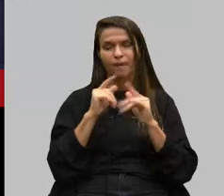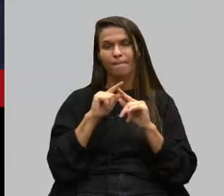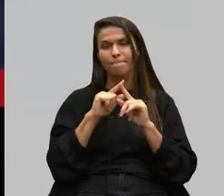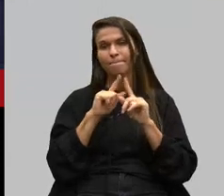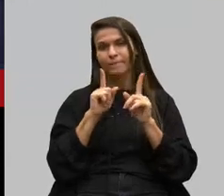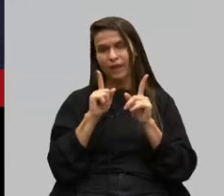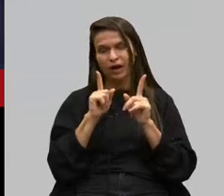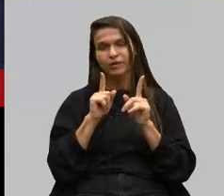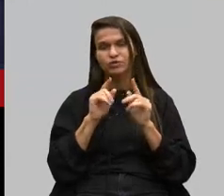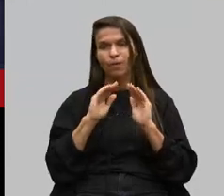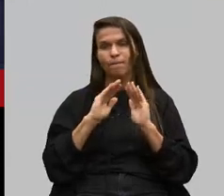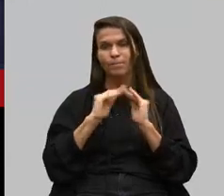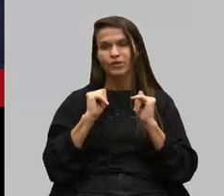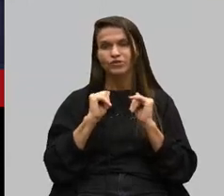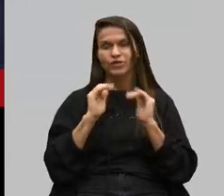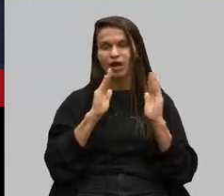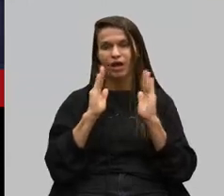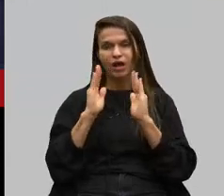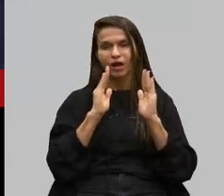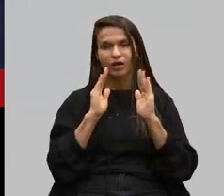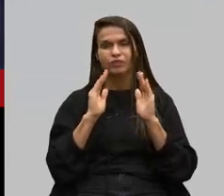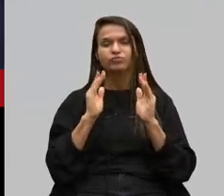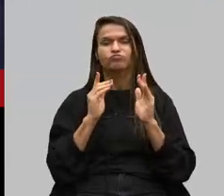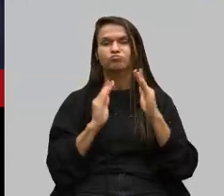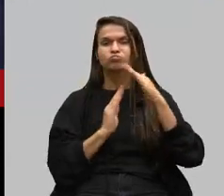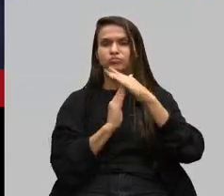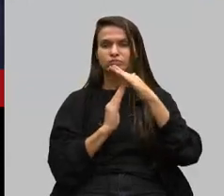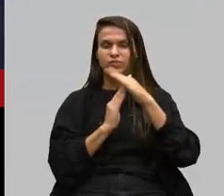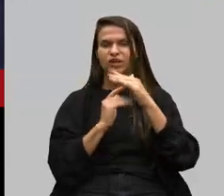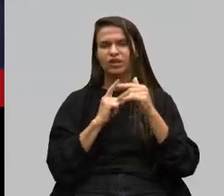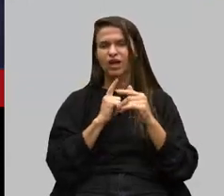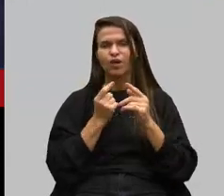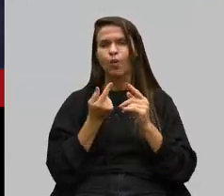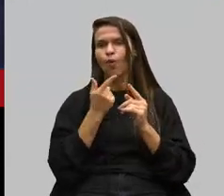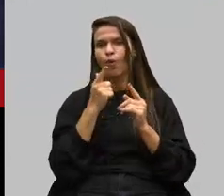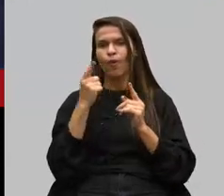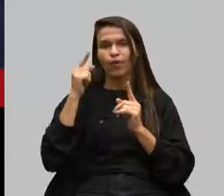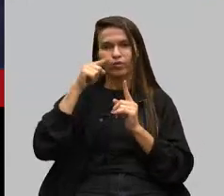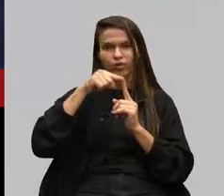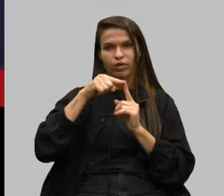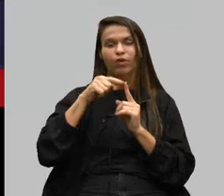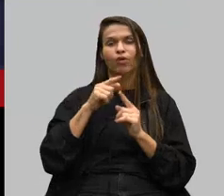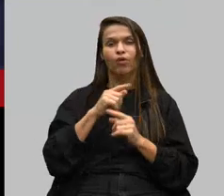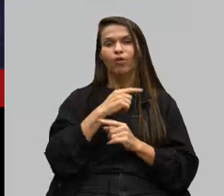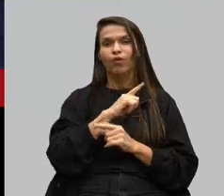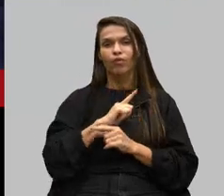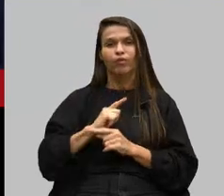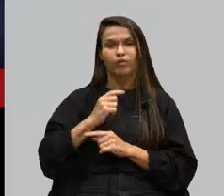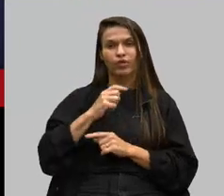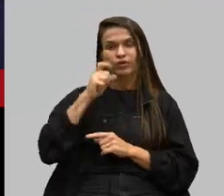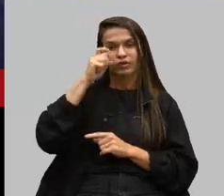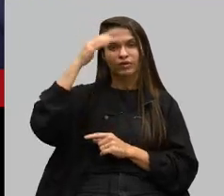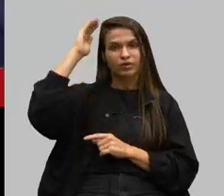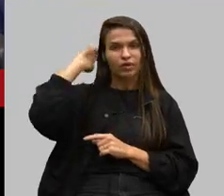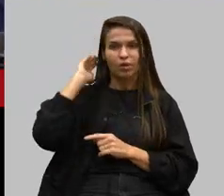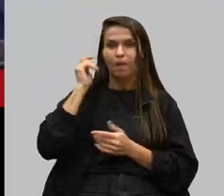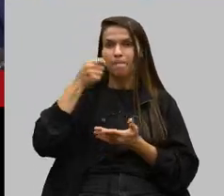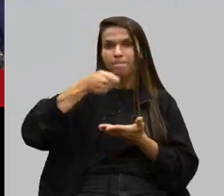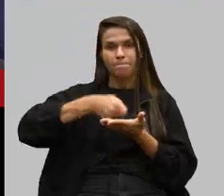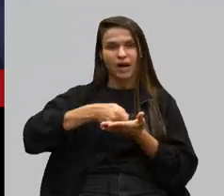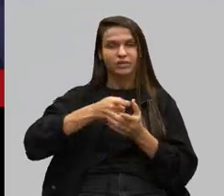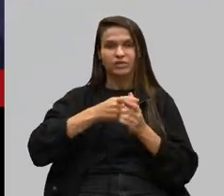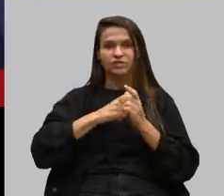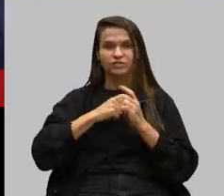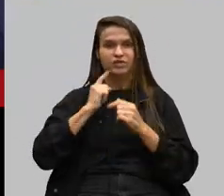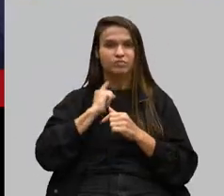o pedido de delação de prazo cumpre outros outros objetivos né o governo Zema é o único da história que não pagou um centavo da dívida de Minas com